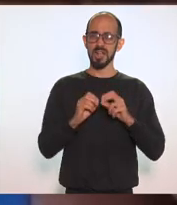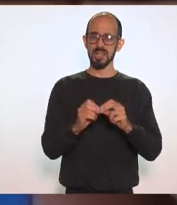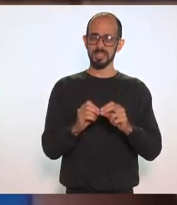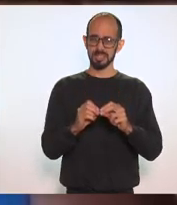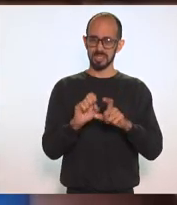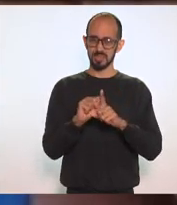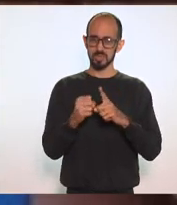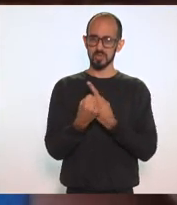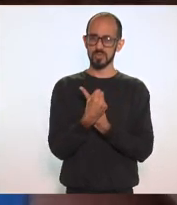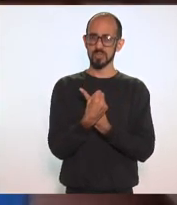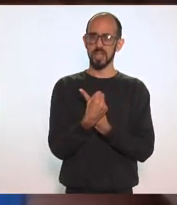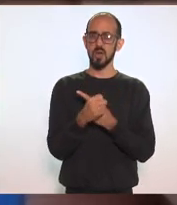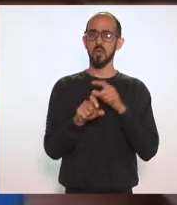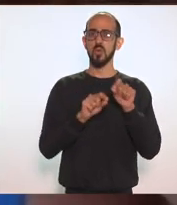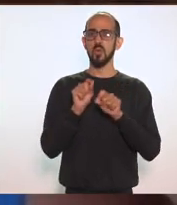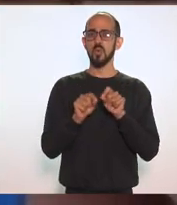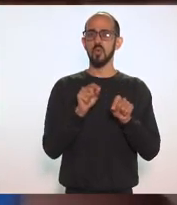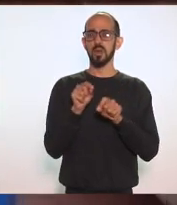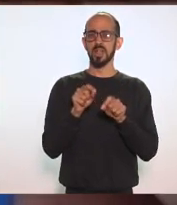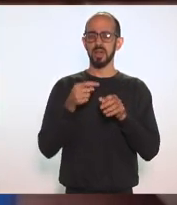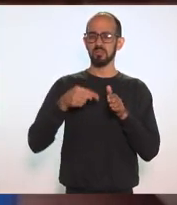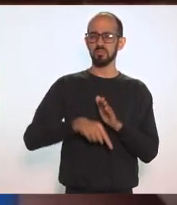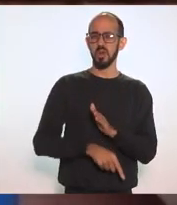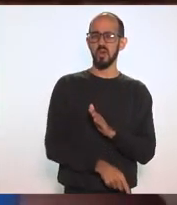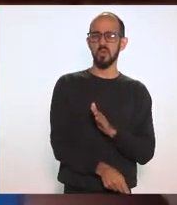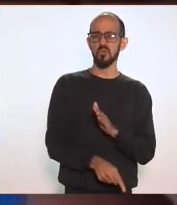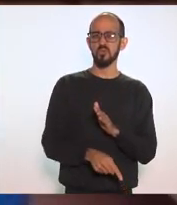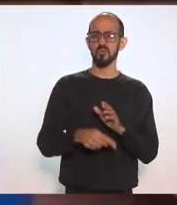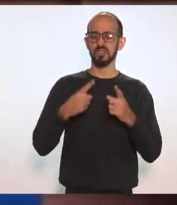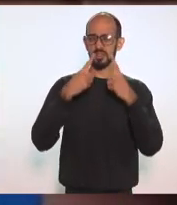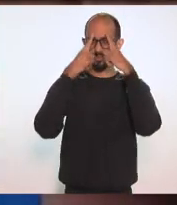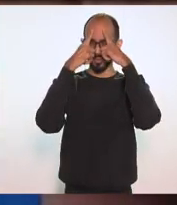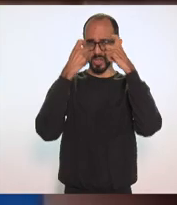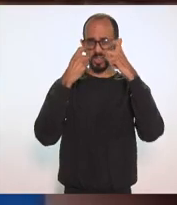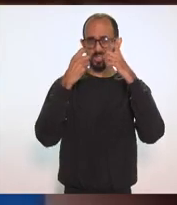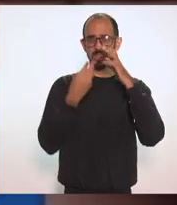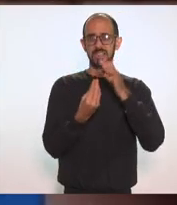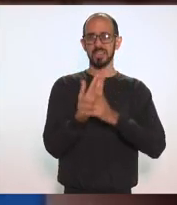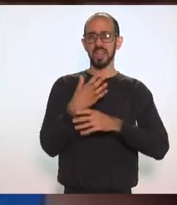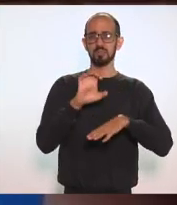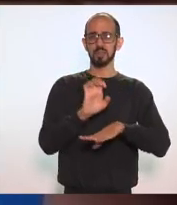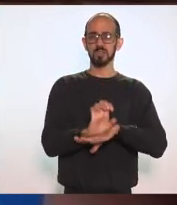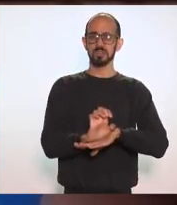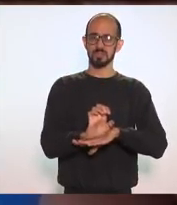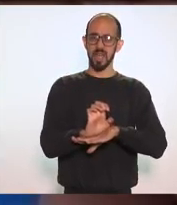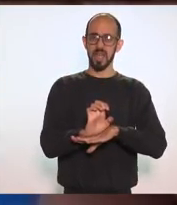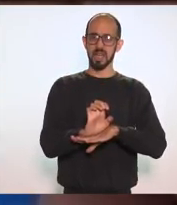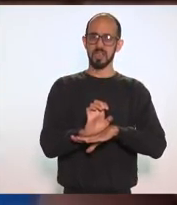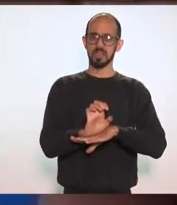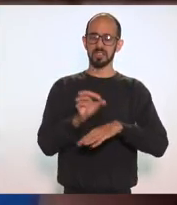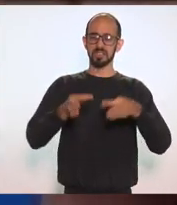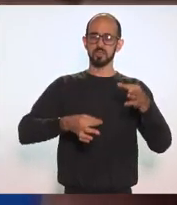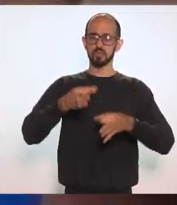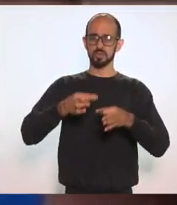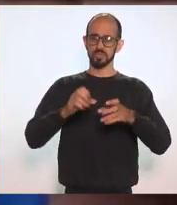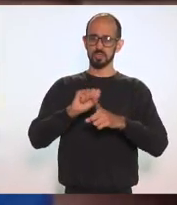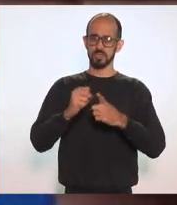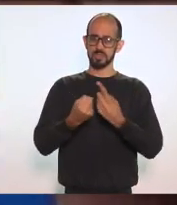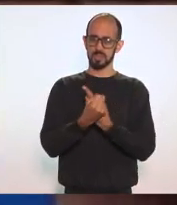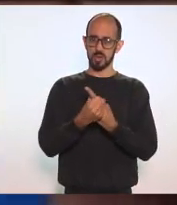o aprofundamento das violações produzidas pelo Estado no que se refere à justiça social. Então, nesse